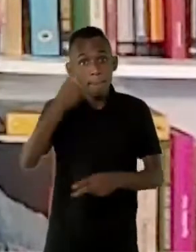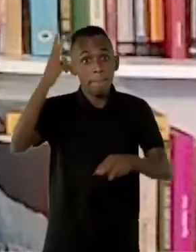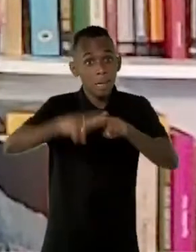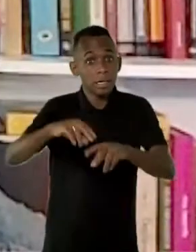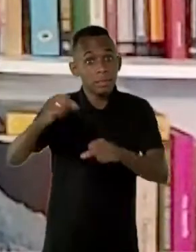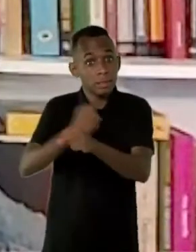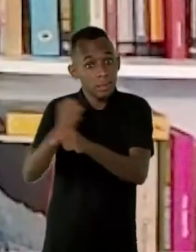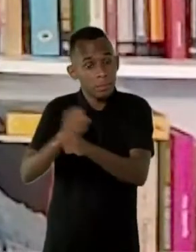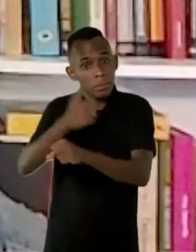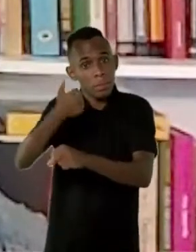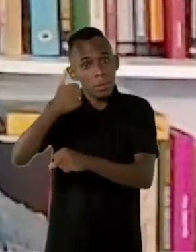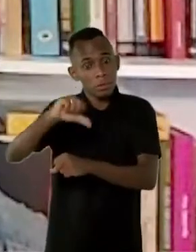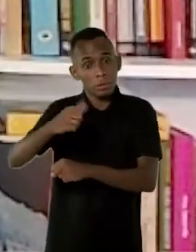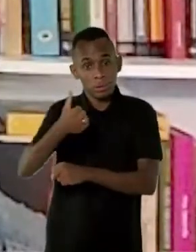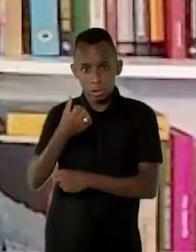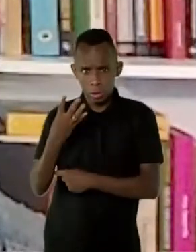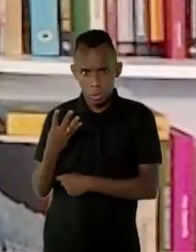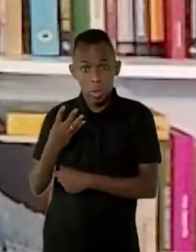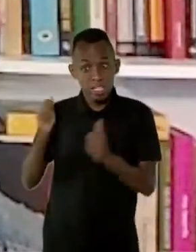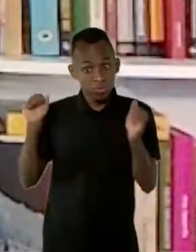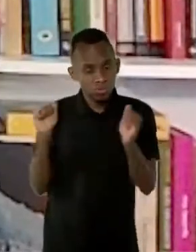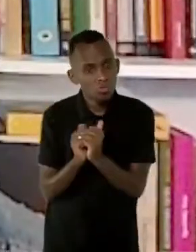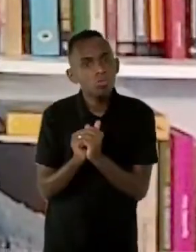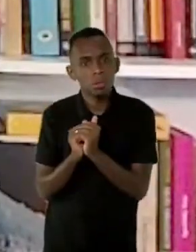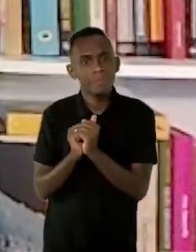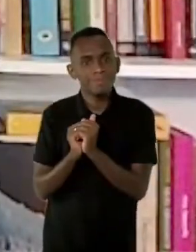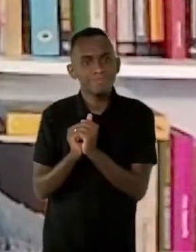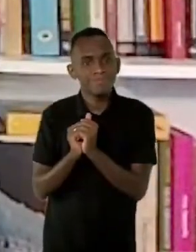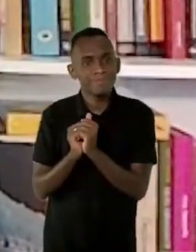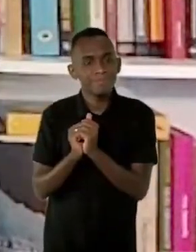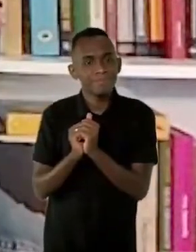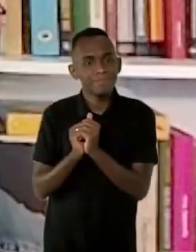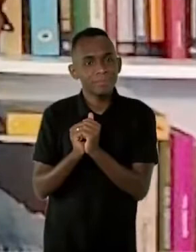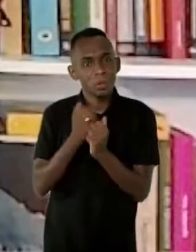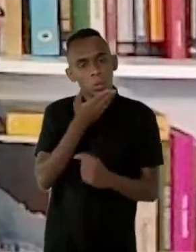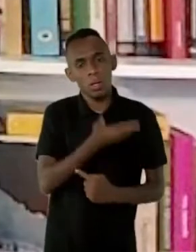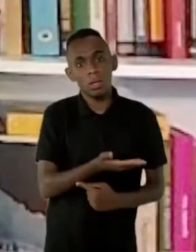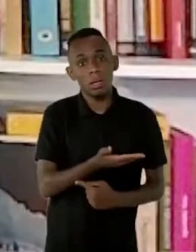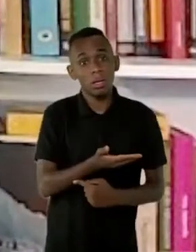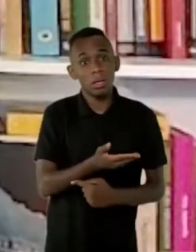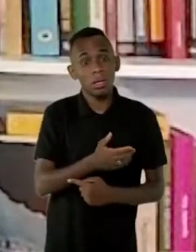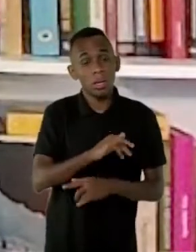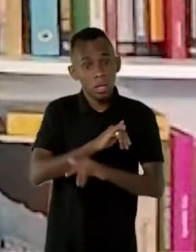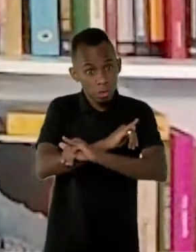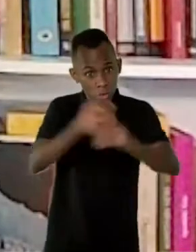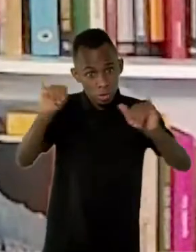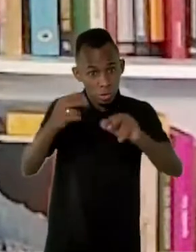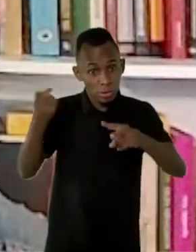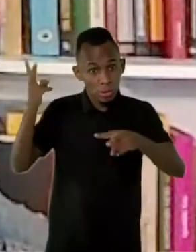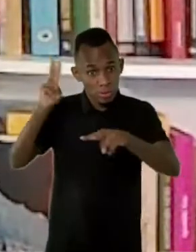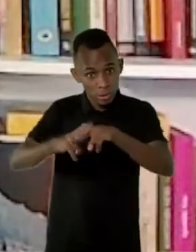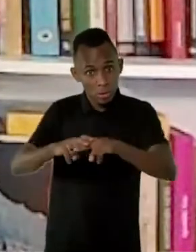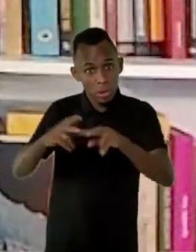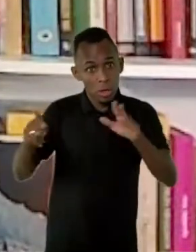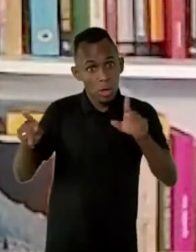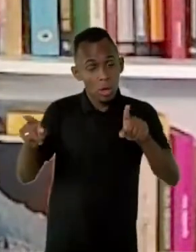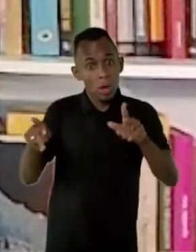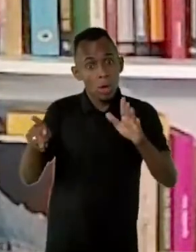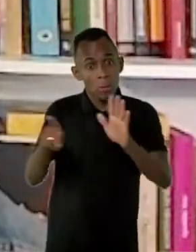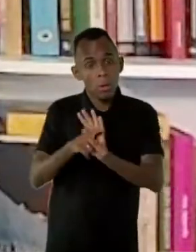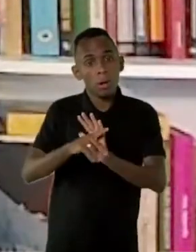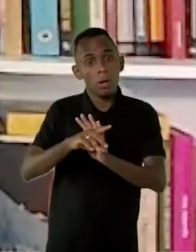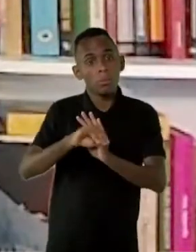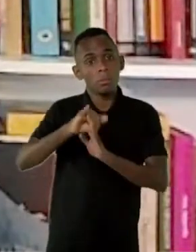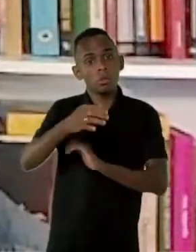ela estava junto com a Carolina. E disse que nessa prisão, o José Serra, né,